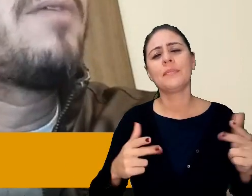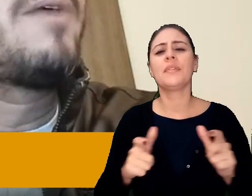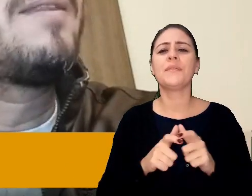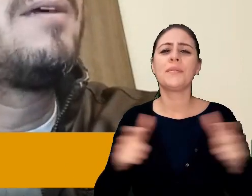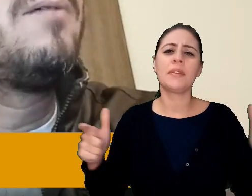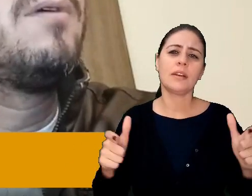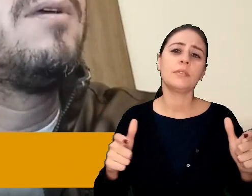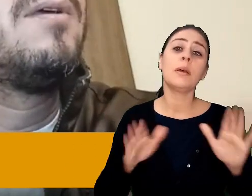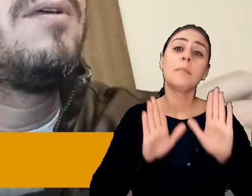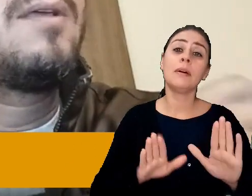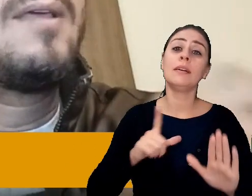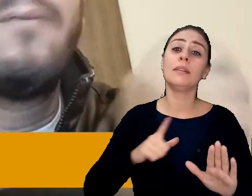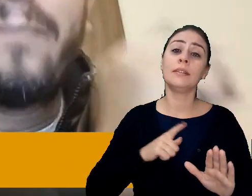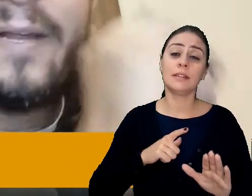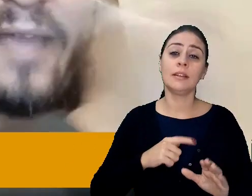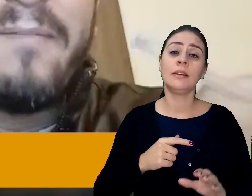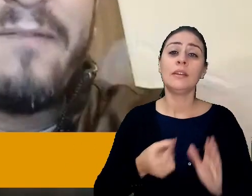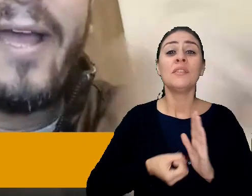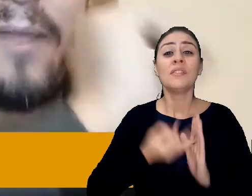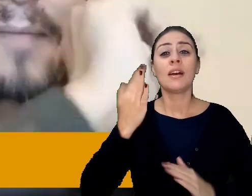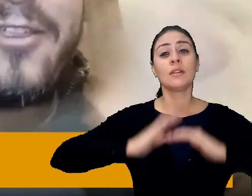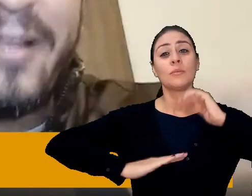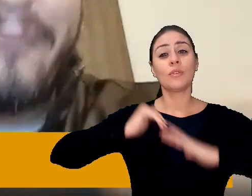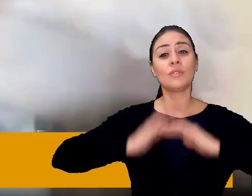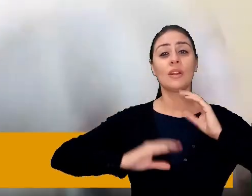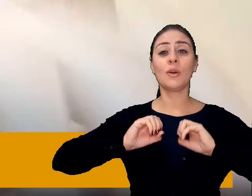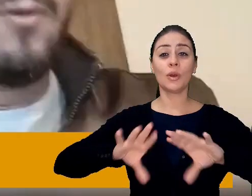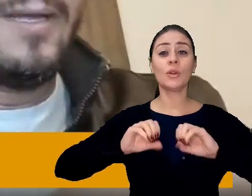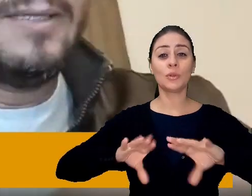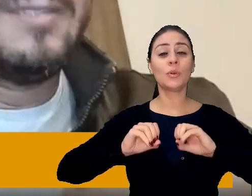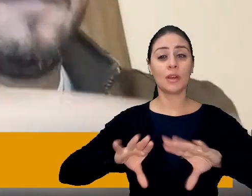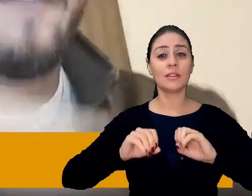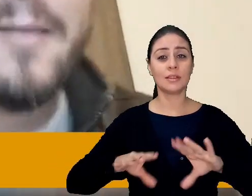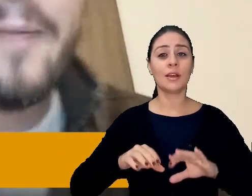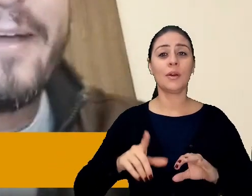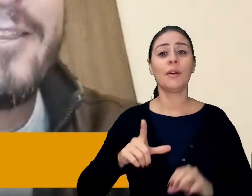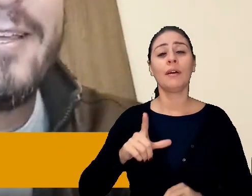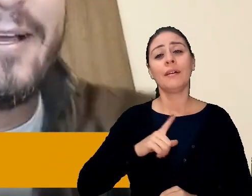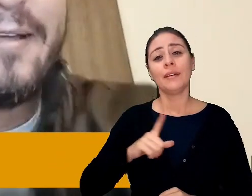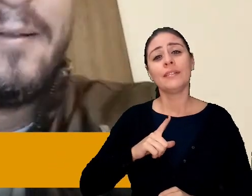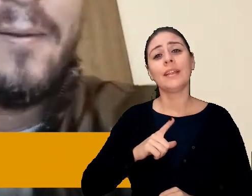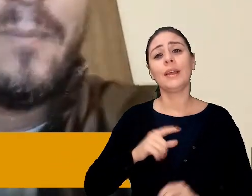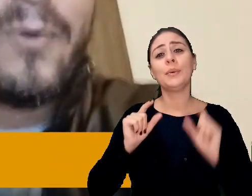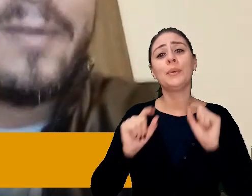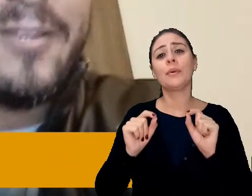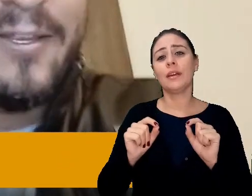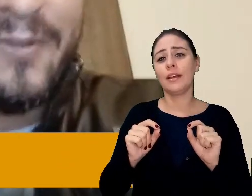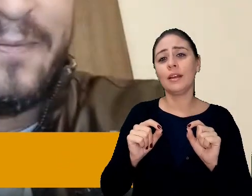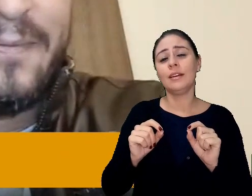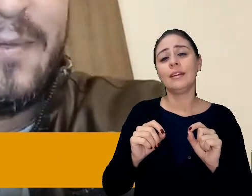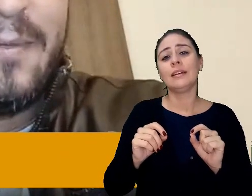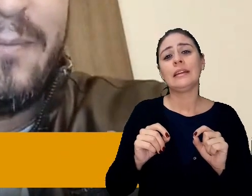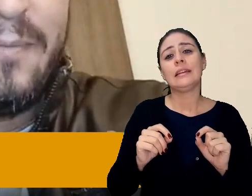profissional da educação que não percebe, vai cair numa armadilha, você tá entendendo? Opa! Vai cair numa armadilha por conta